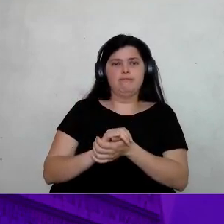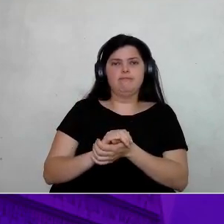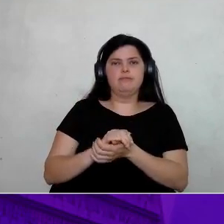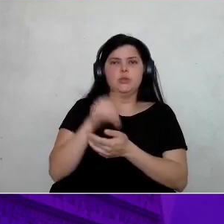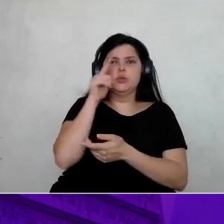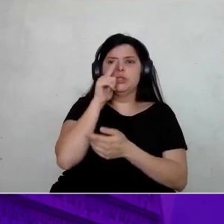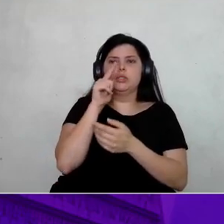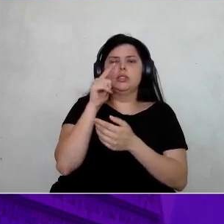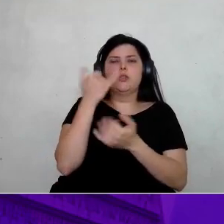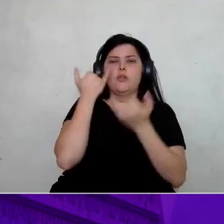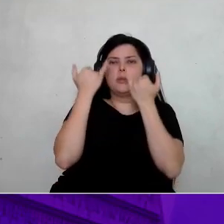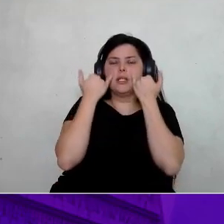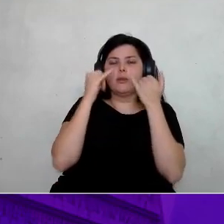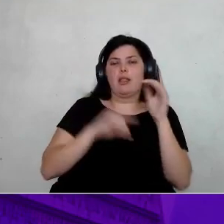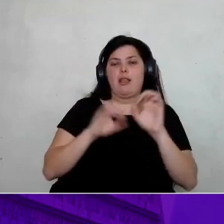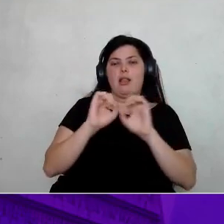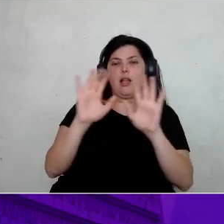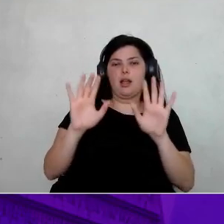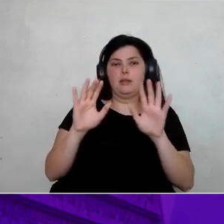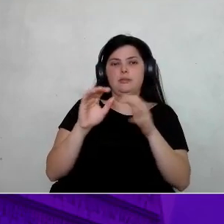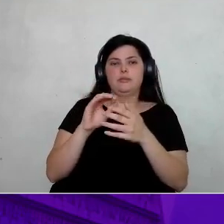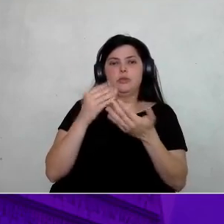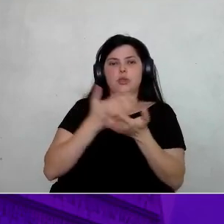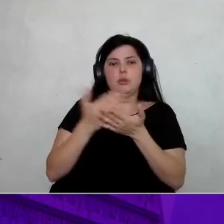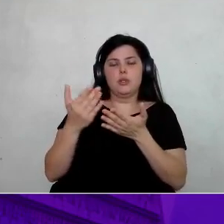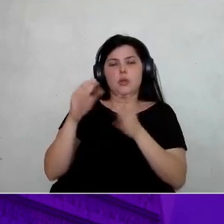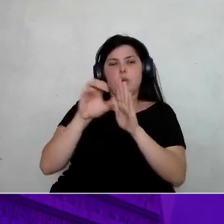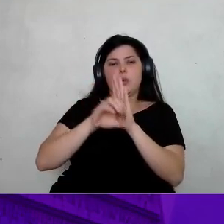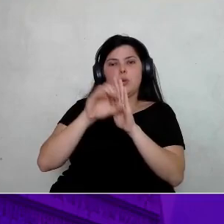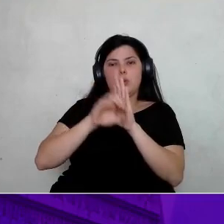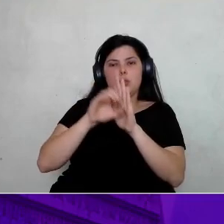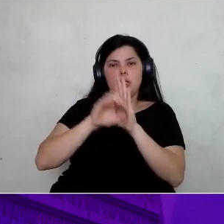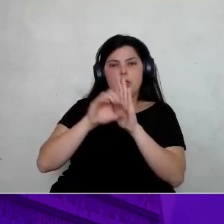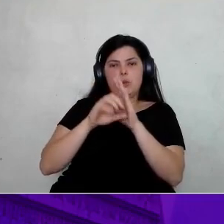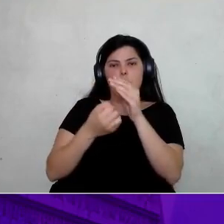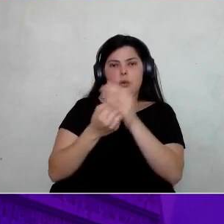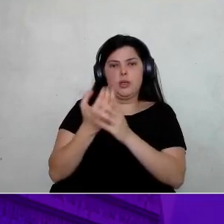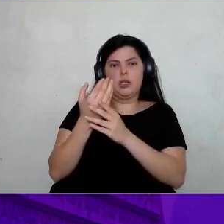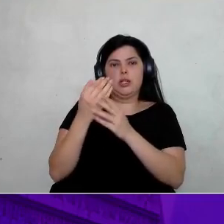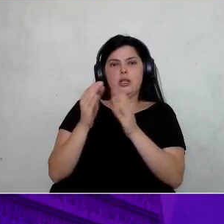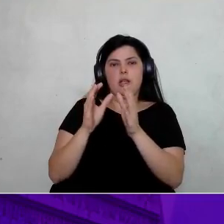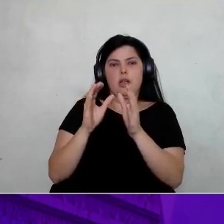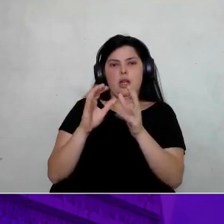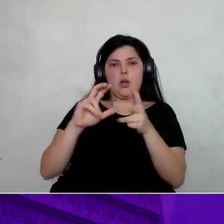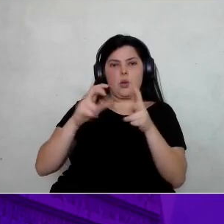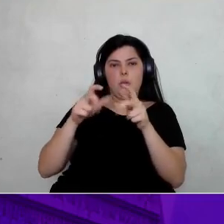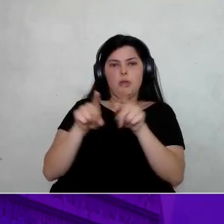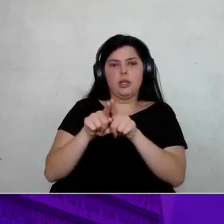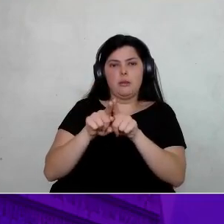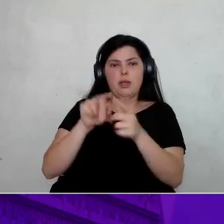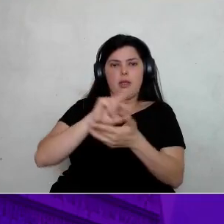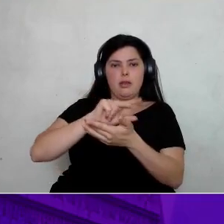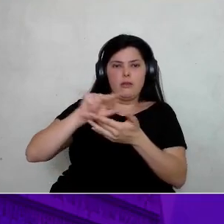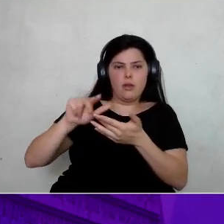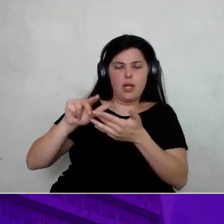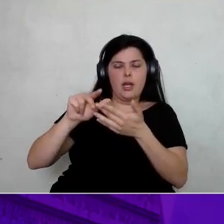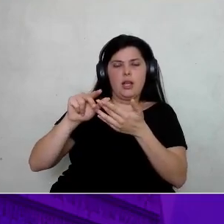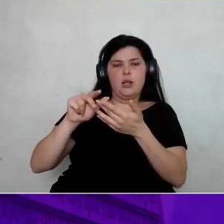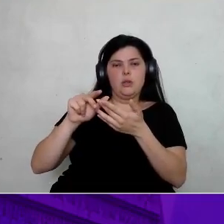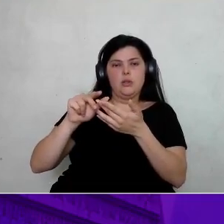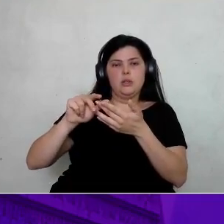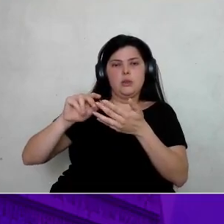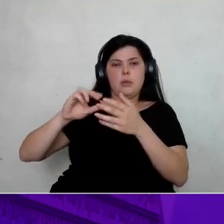essas informações. Então, vieram os conceitos ali da gente criar cubo, o modelo multidimensional, o